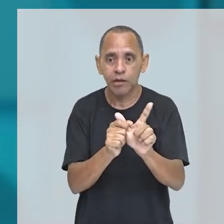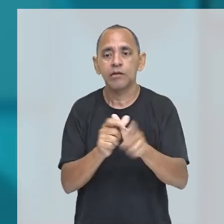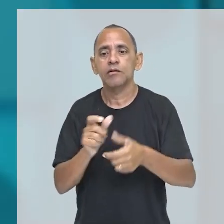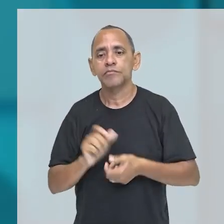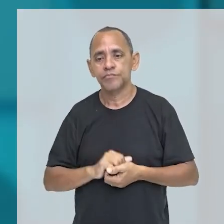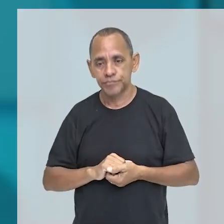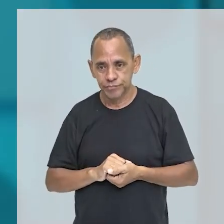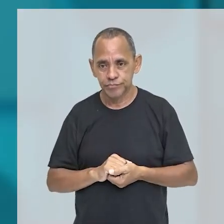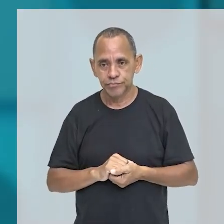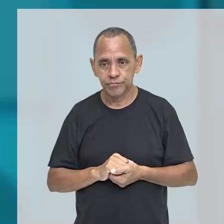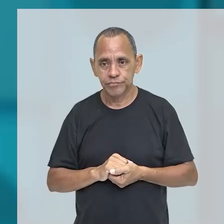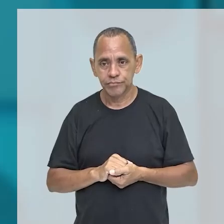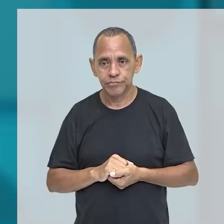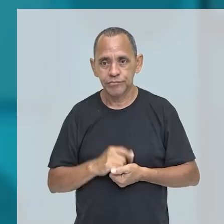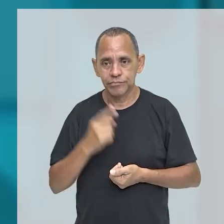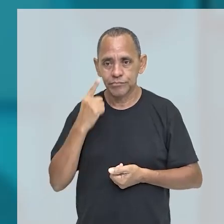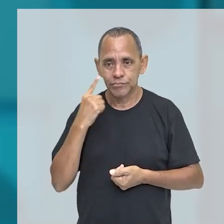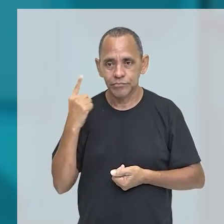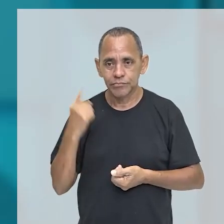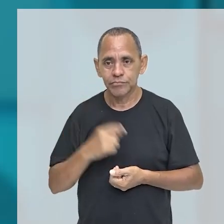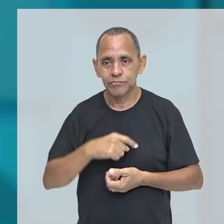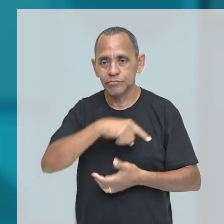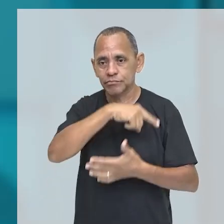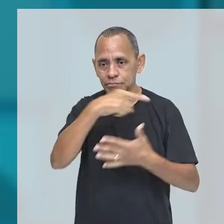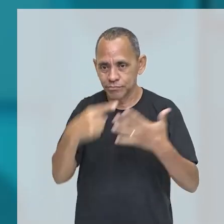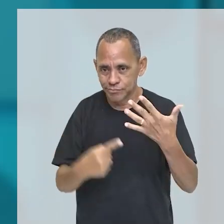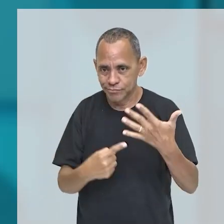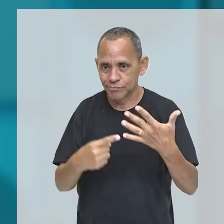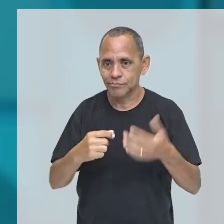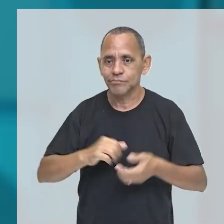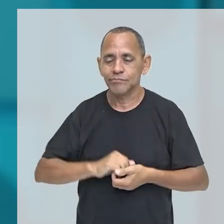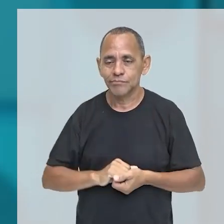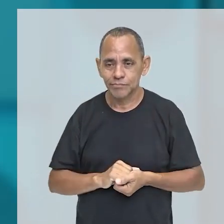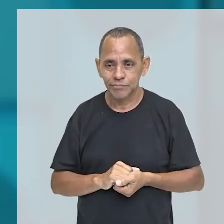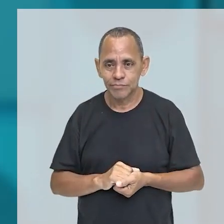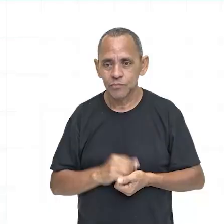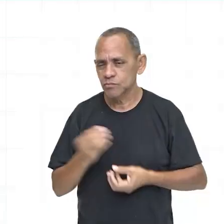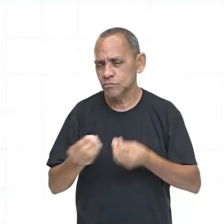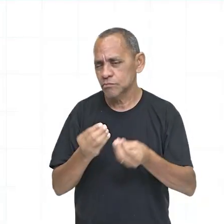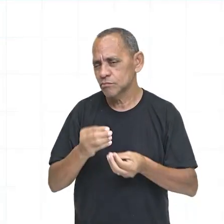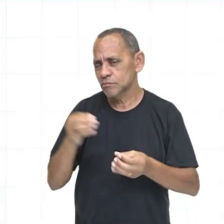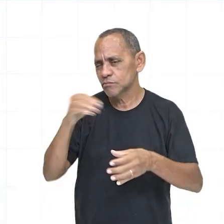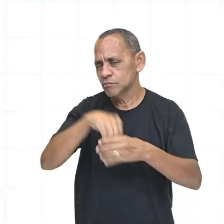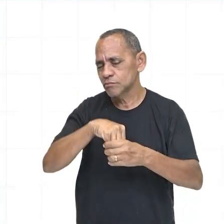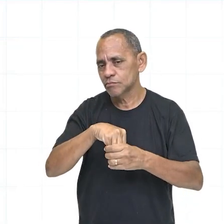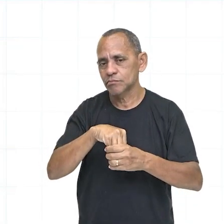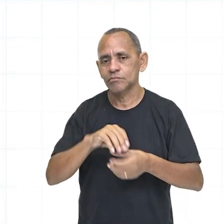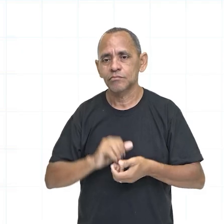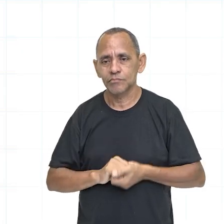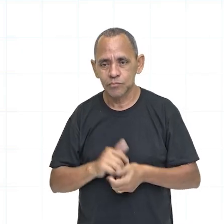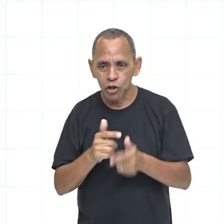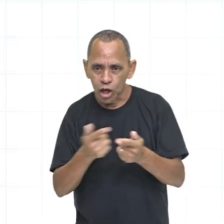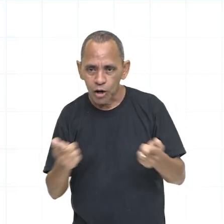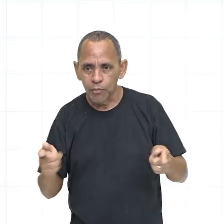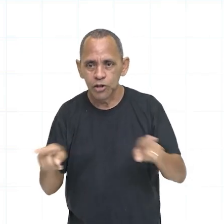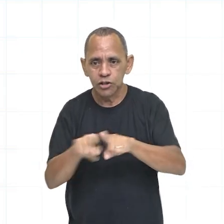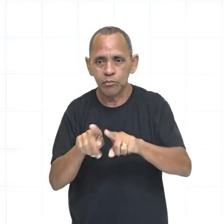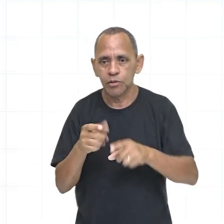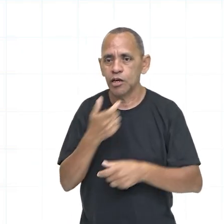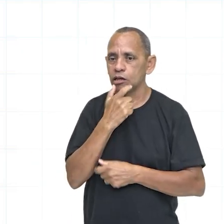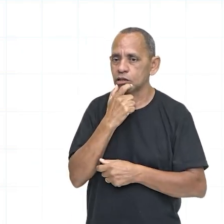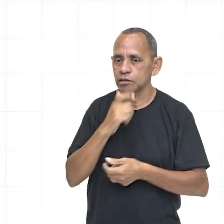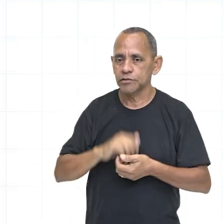em conjunções, vamos verificar qual é a definição dessa classe gramatical? Vamos acompanhar comigo.